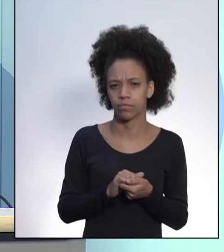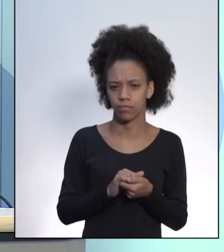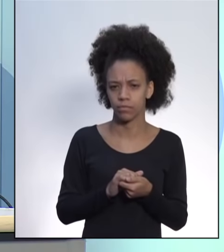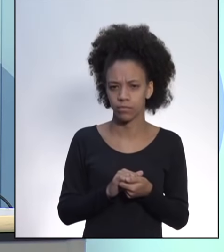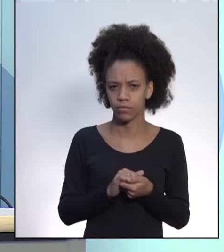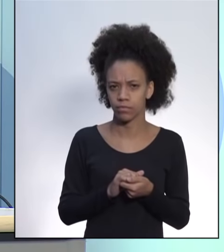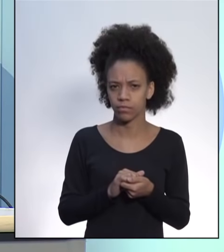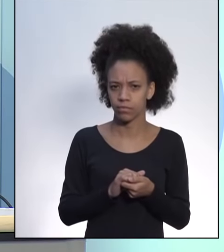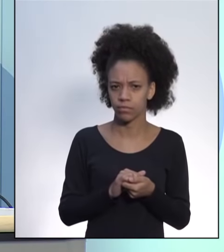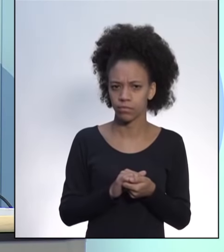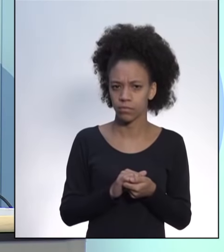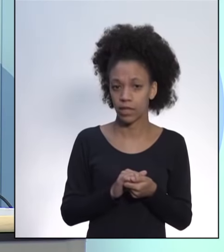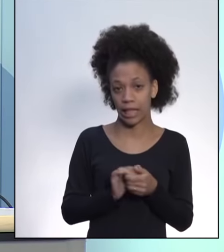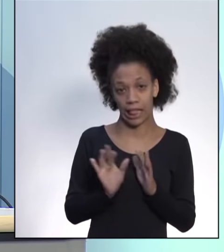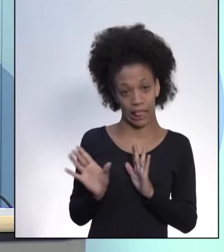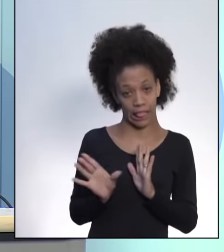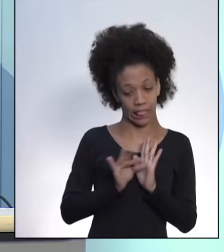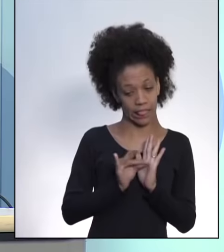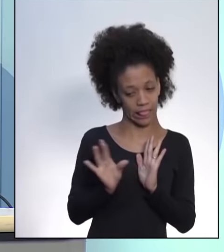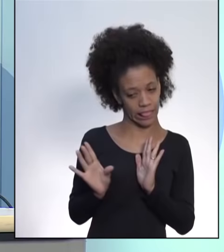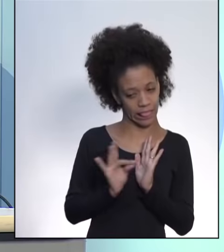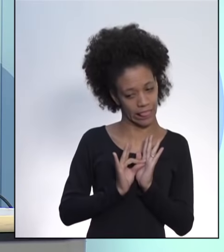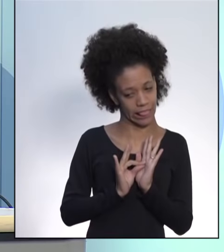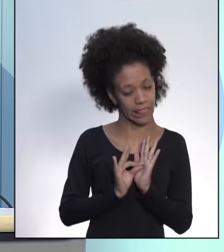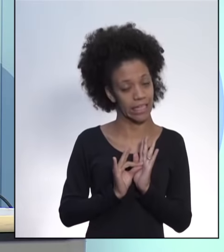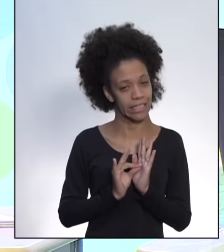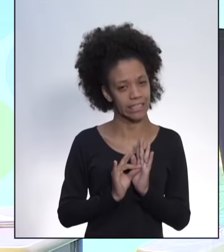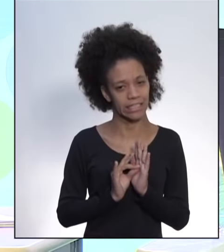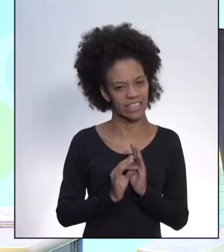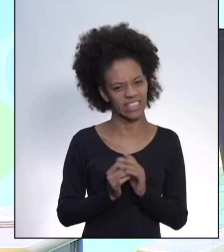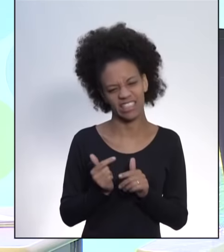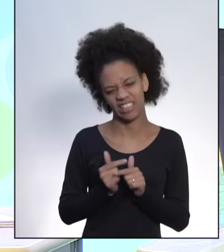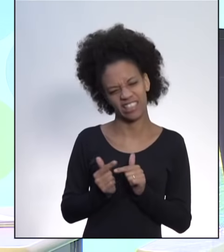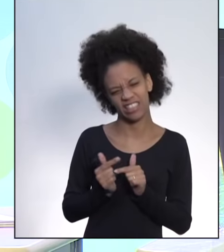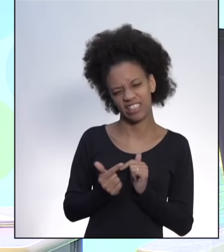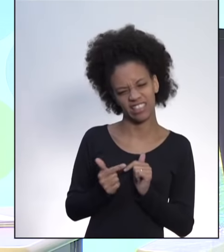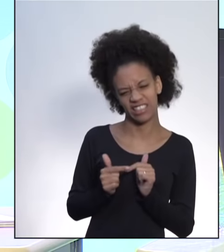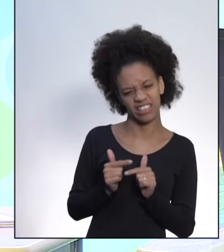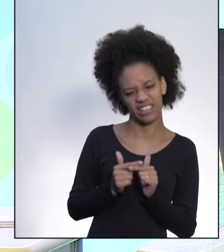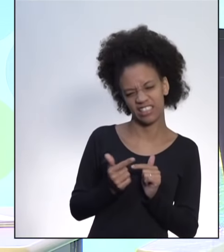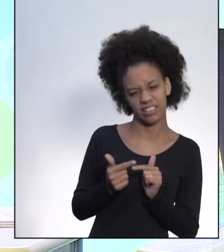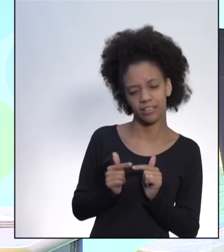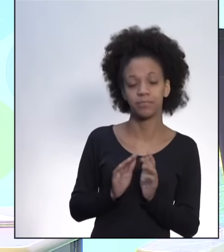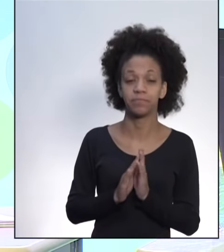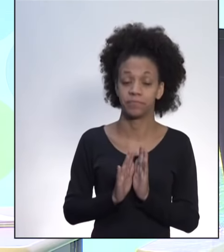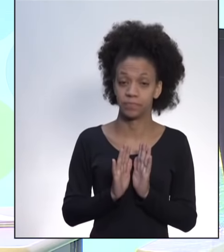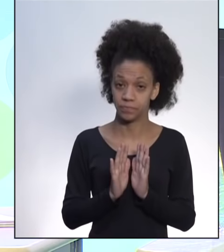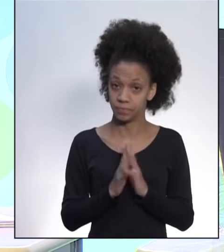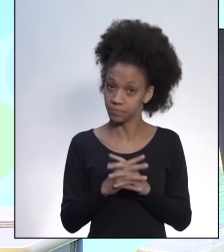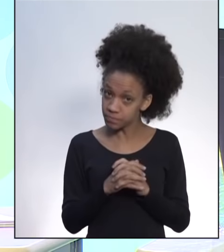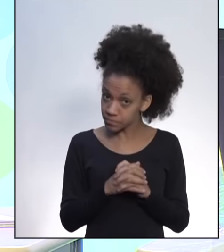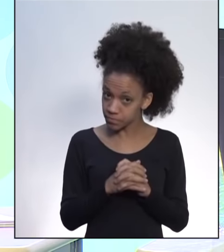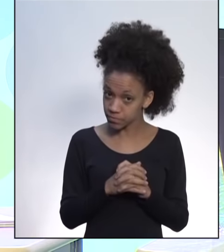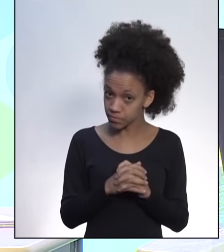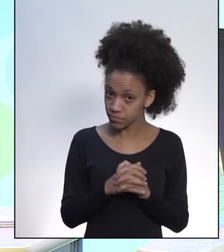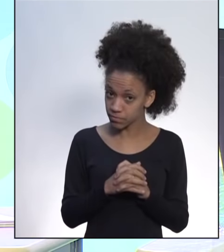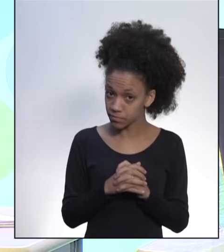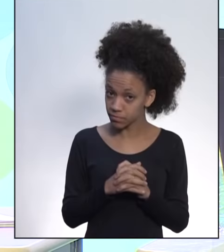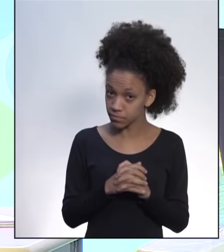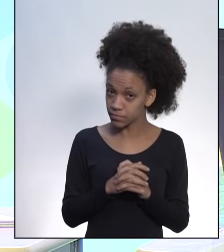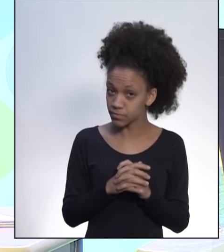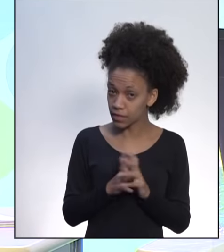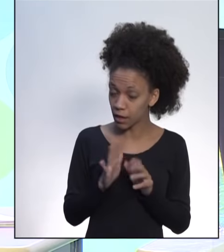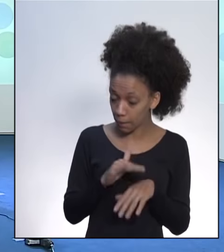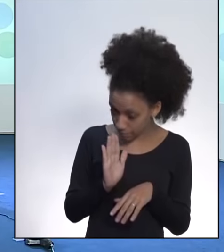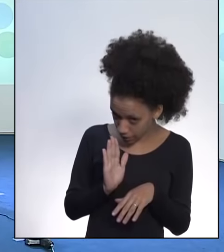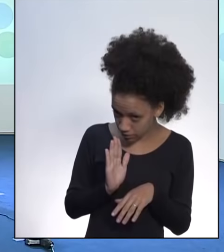e esse aqui você colou dá para da titia isabela no problema no prova the who else